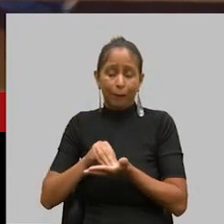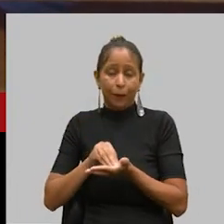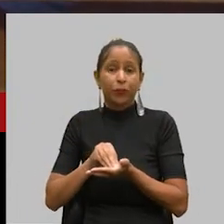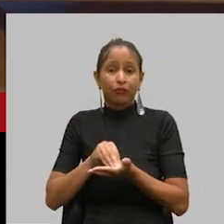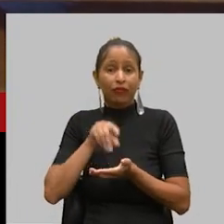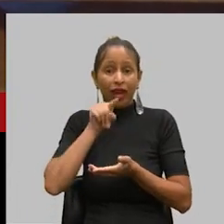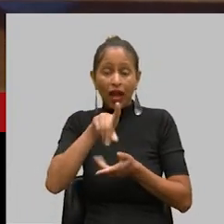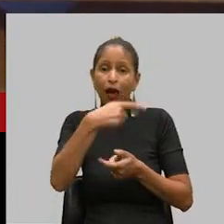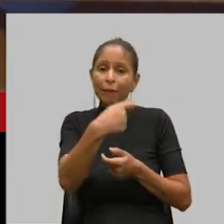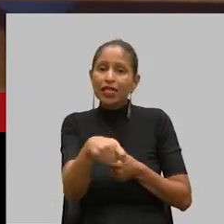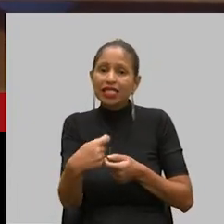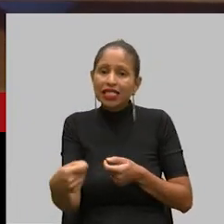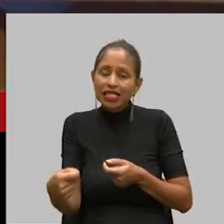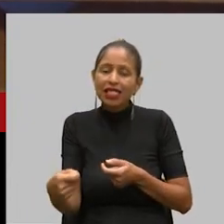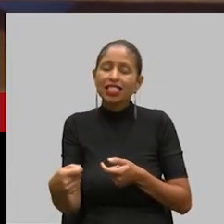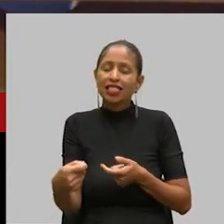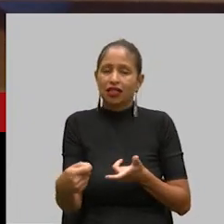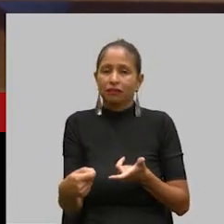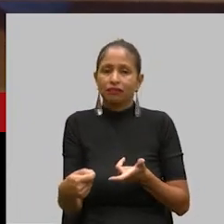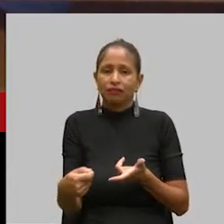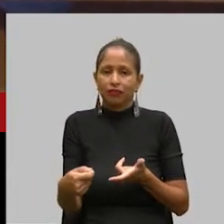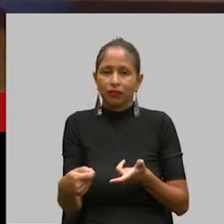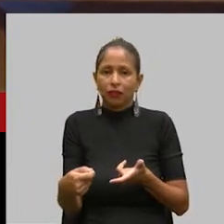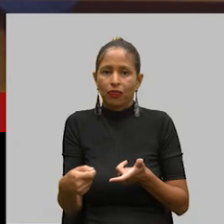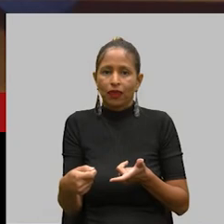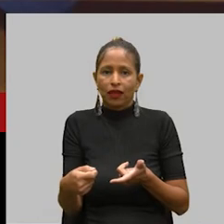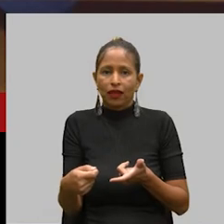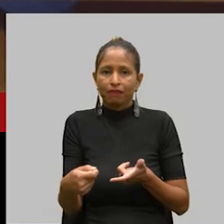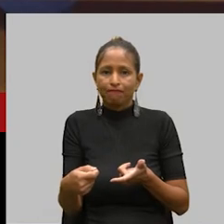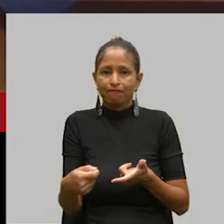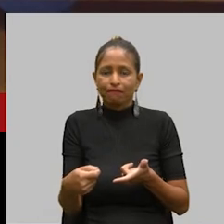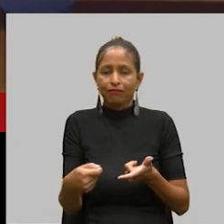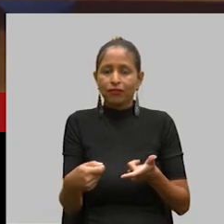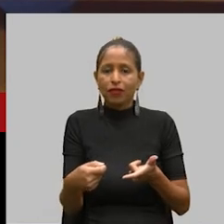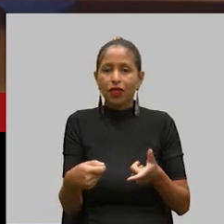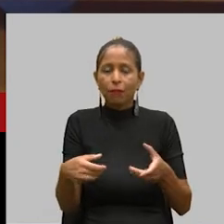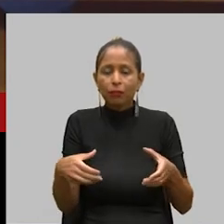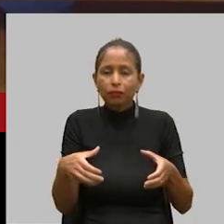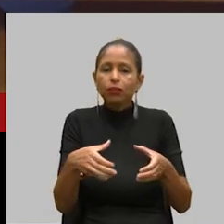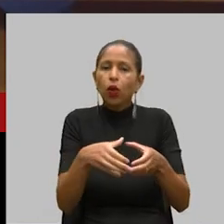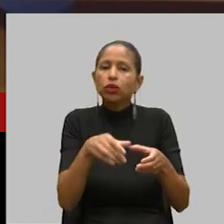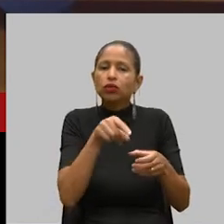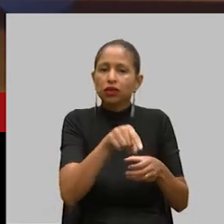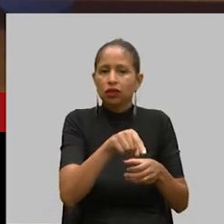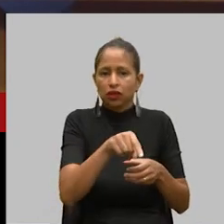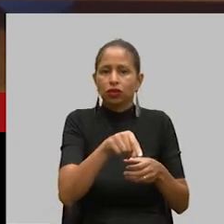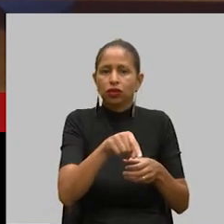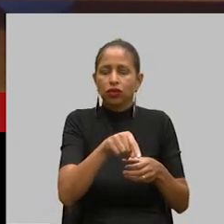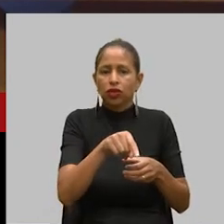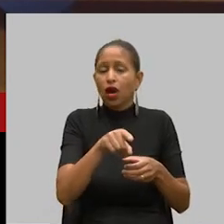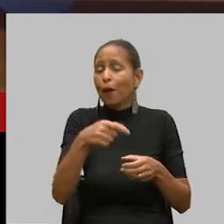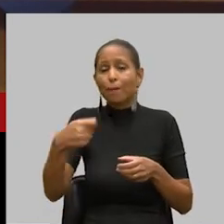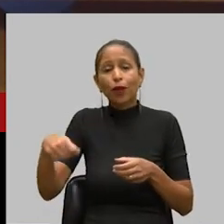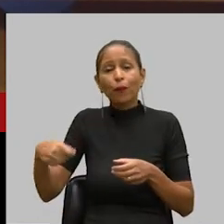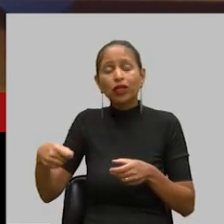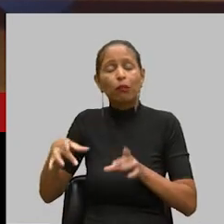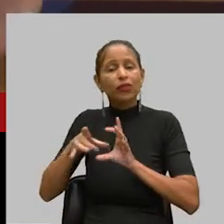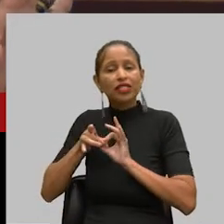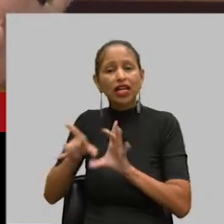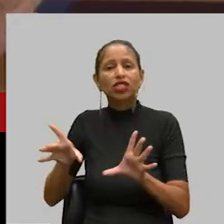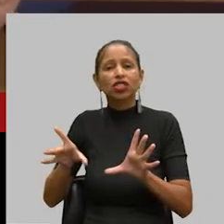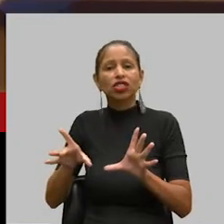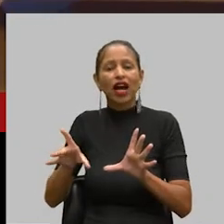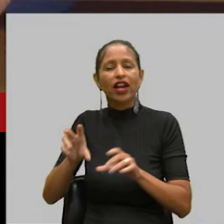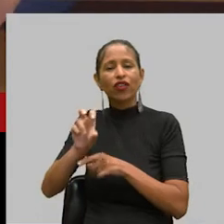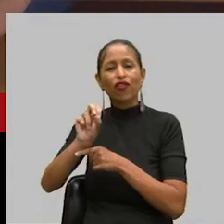ela precisa de ser baseada na agroecologia né Nós não podemos permitir que nenhum